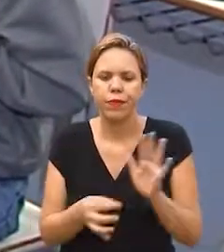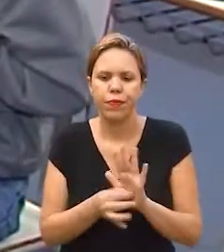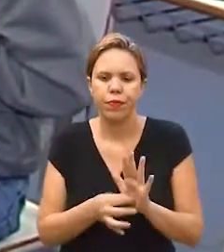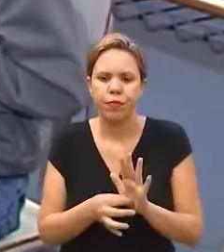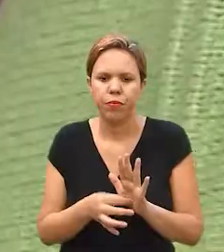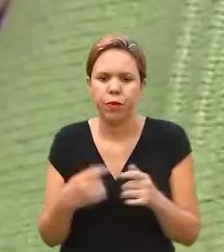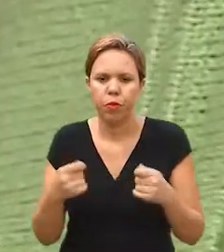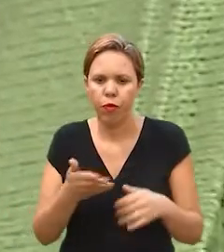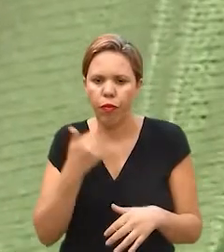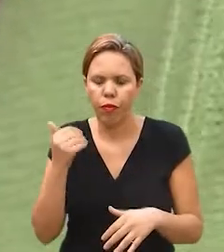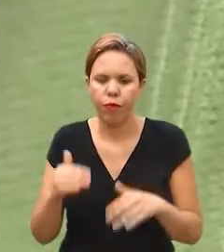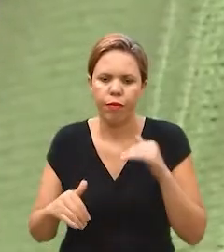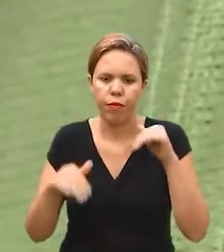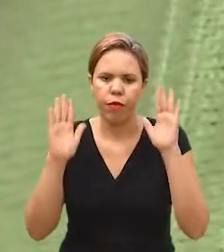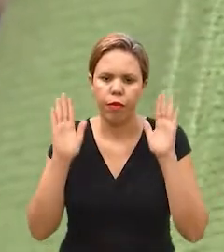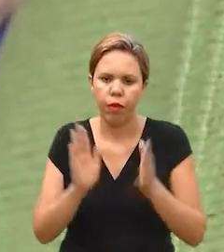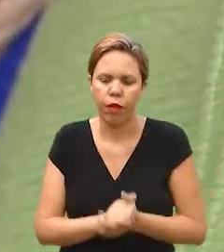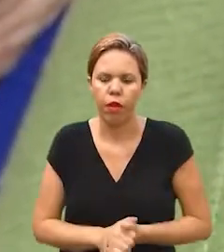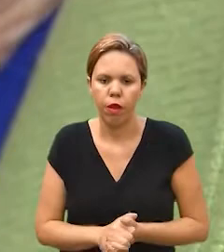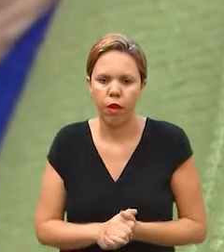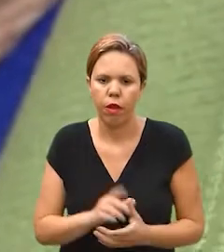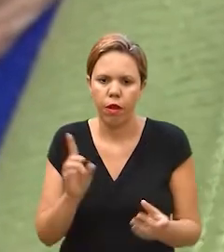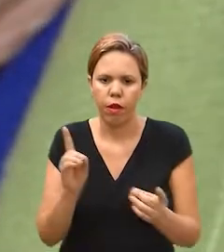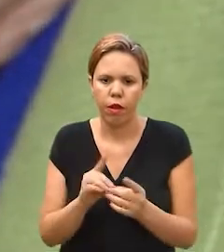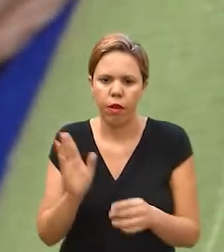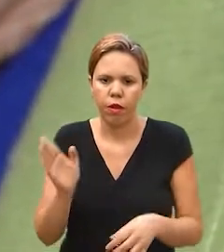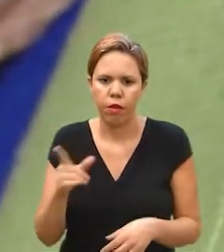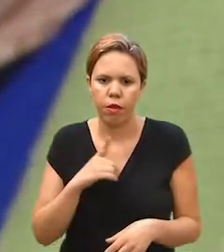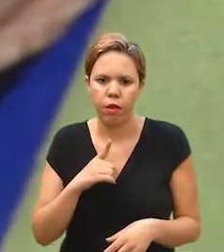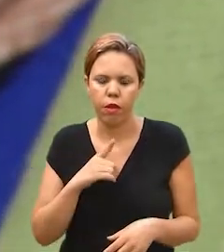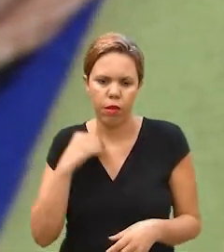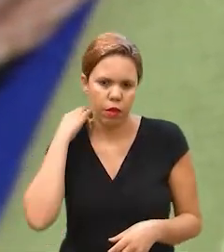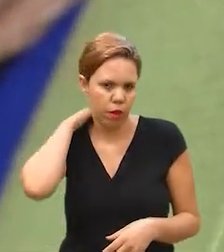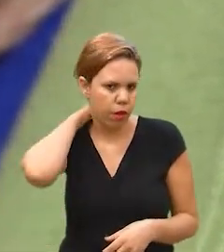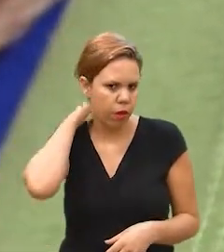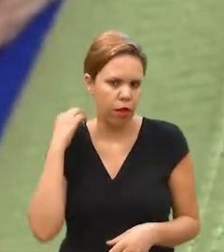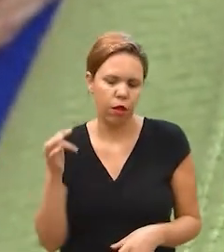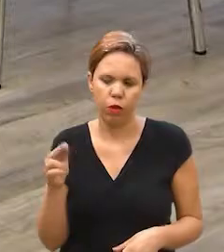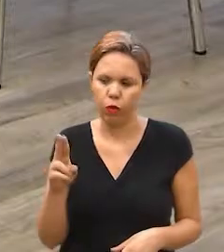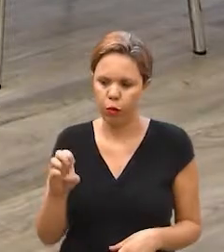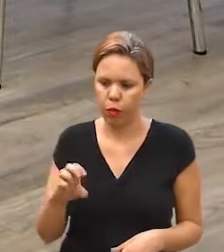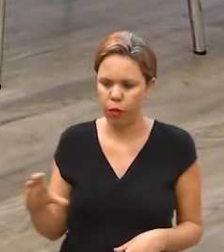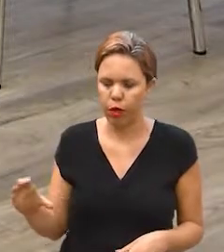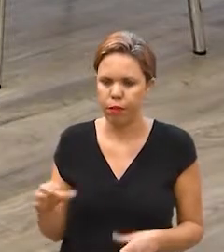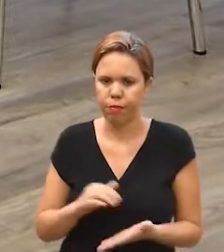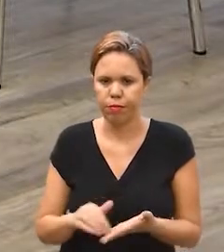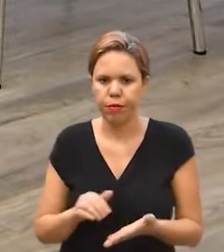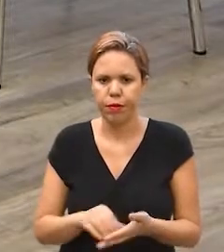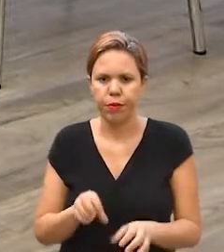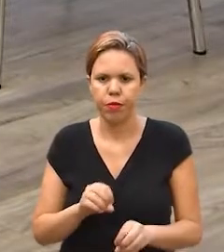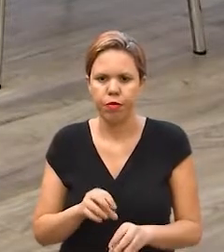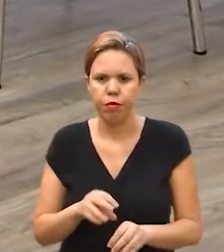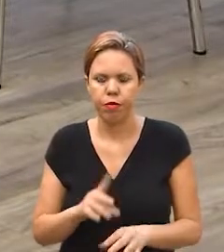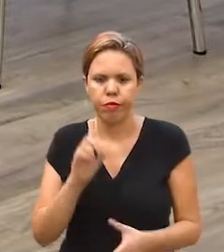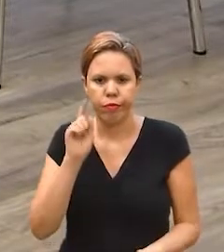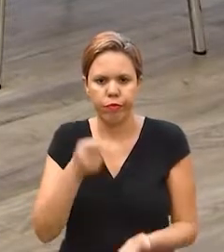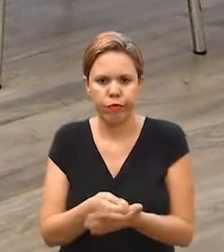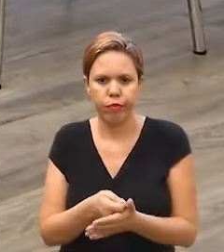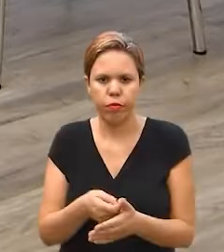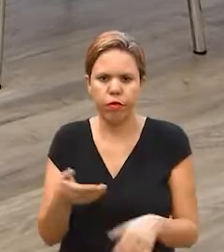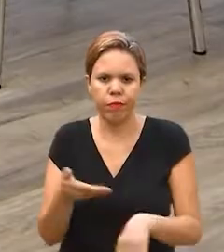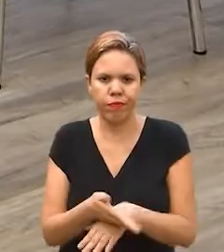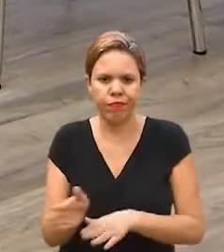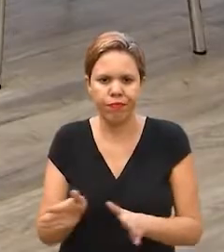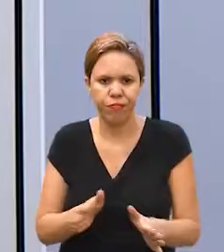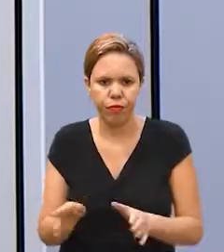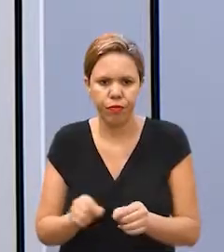melhorar ainda mais esse serviço que já é prestado pela FUMEC, pela Secretaria de Educação, para garantir o acesso e a